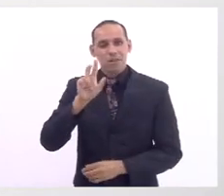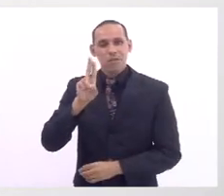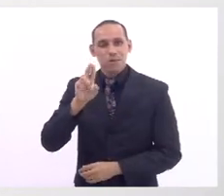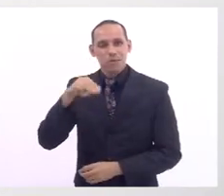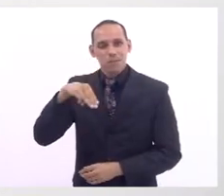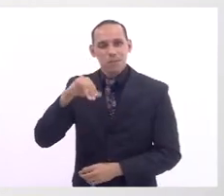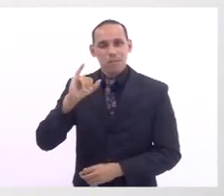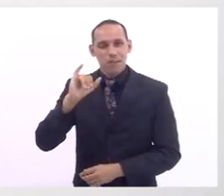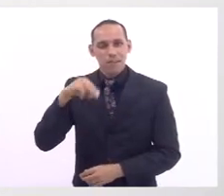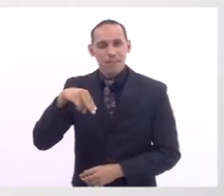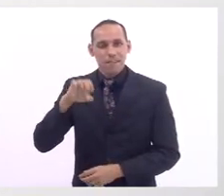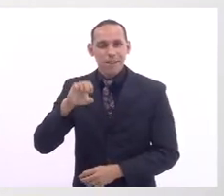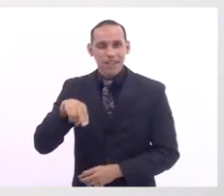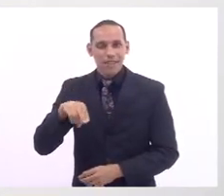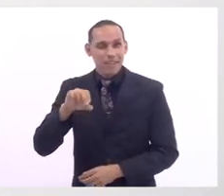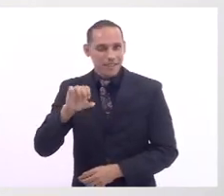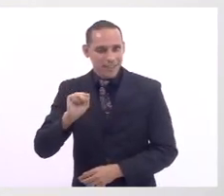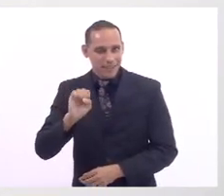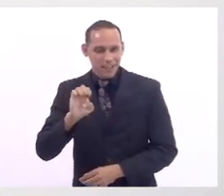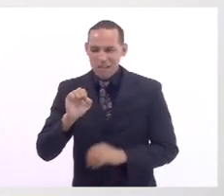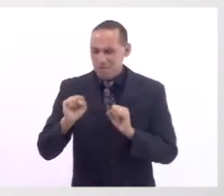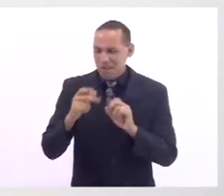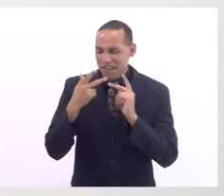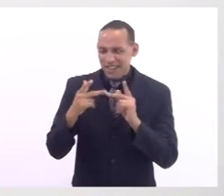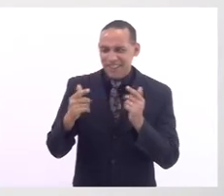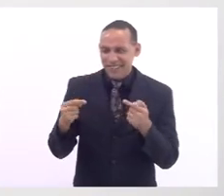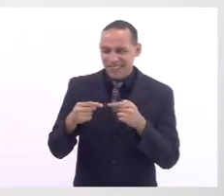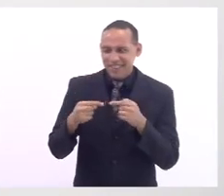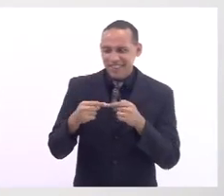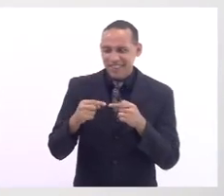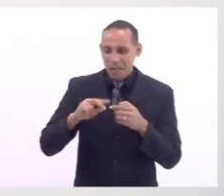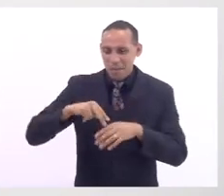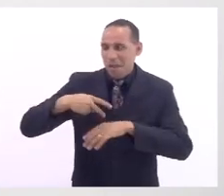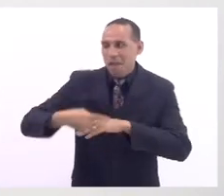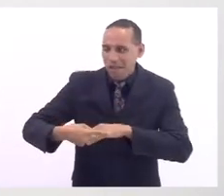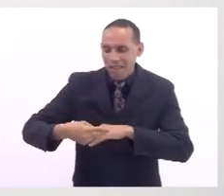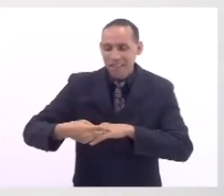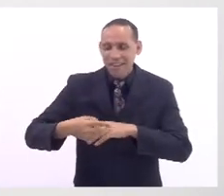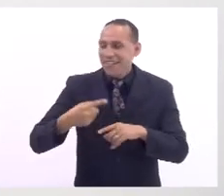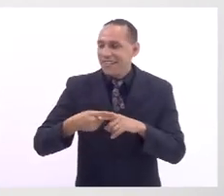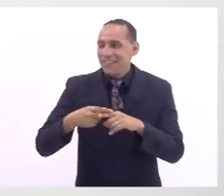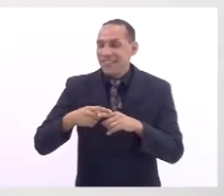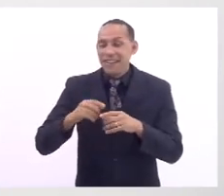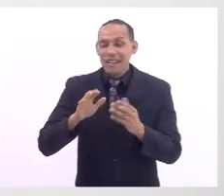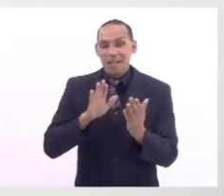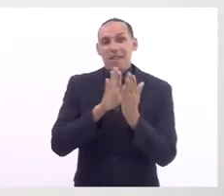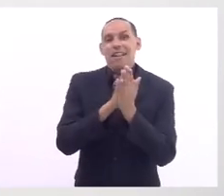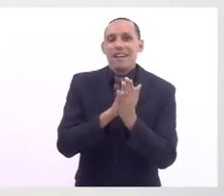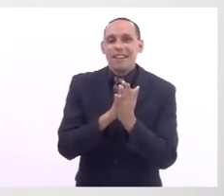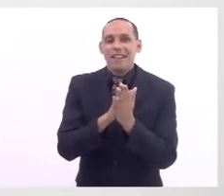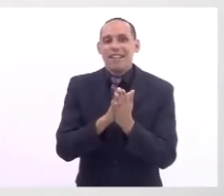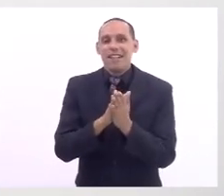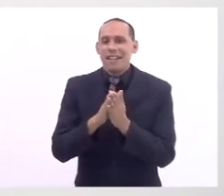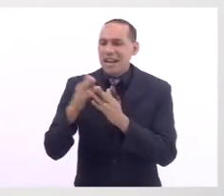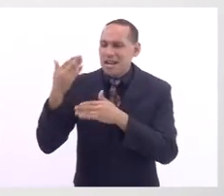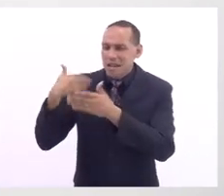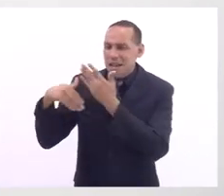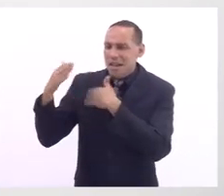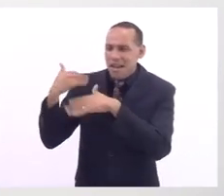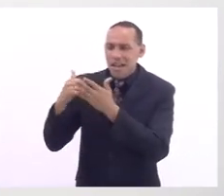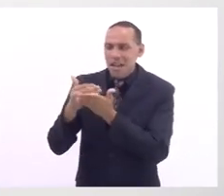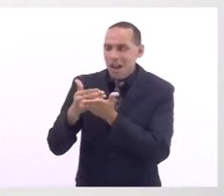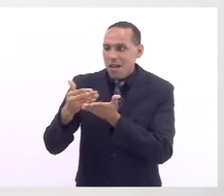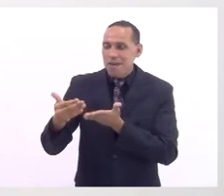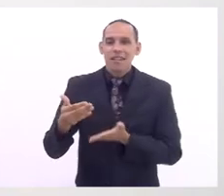ela pode ser assim que eu pensei com ela faz um susto Quase que eu acho que ele desde que desde que nasceu né Um pouquinho antes o